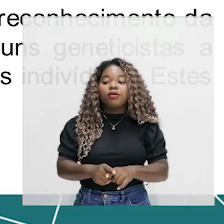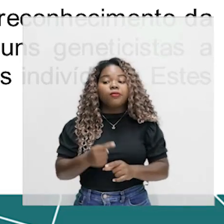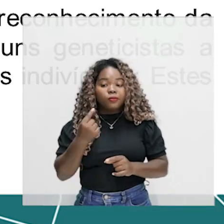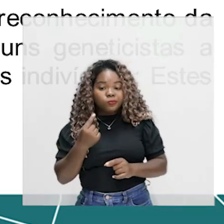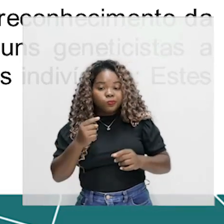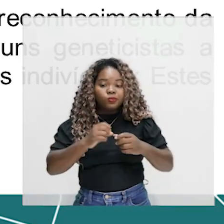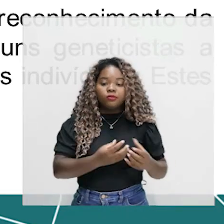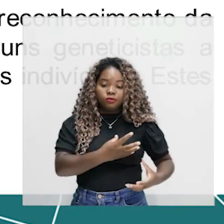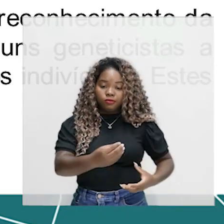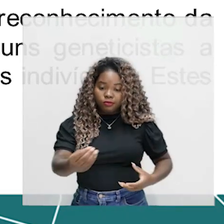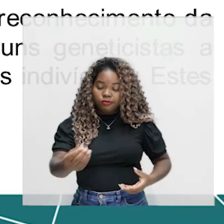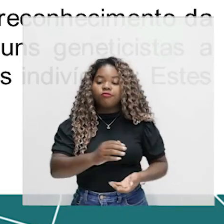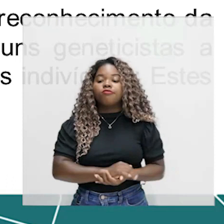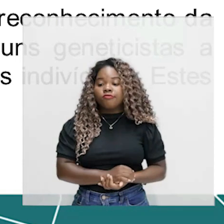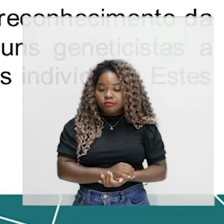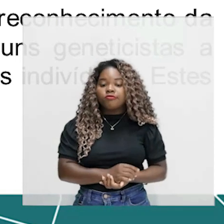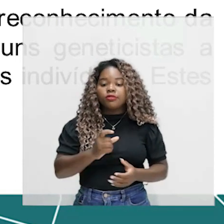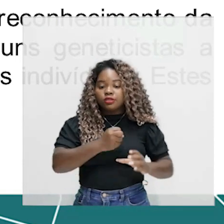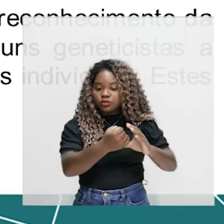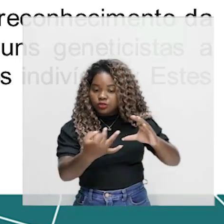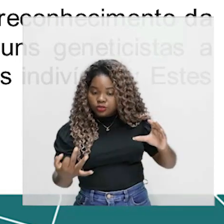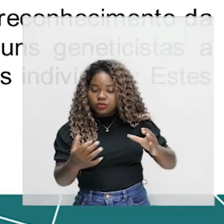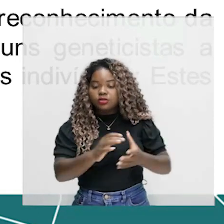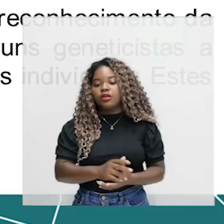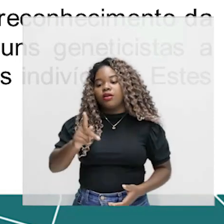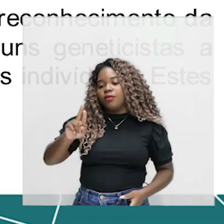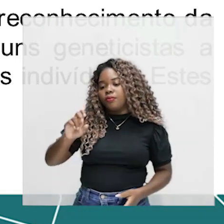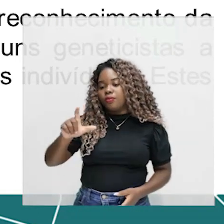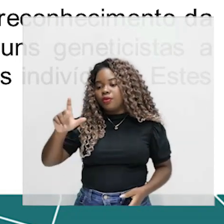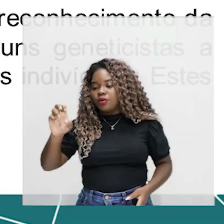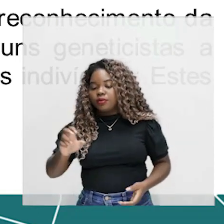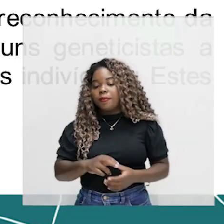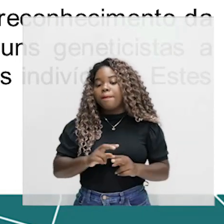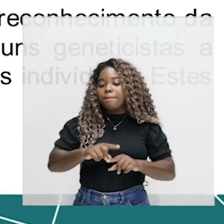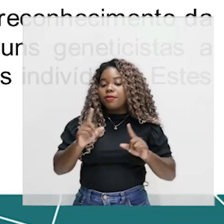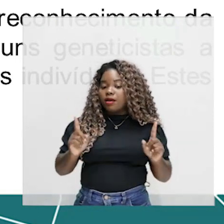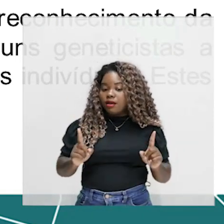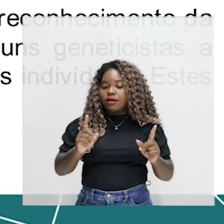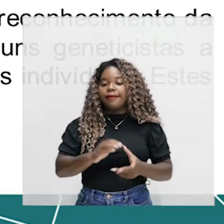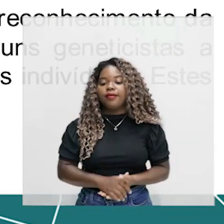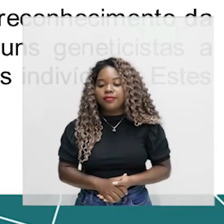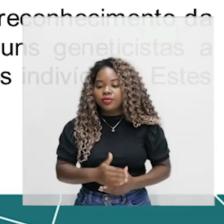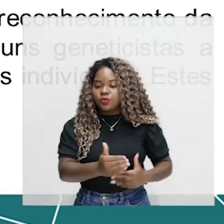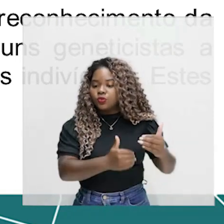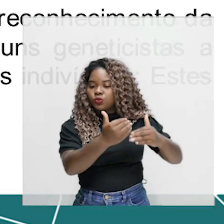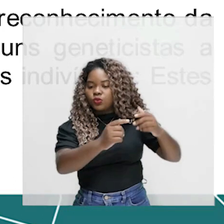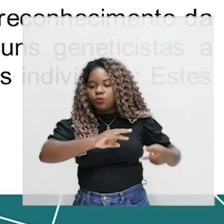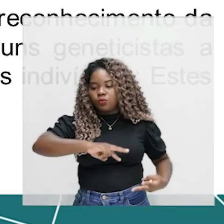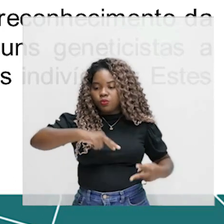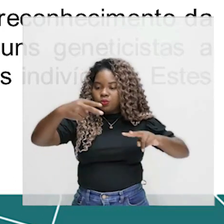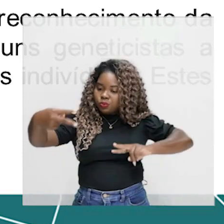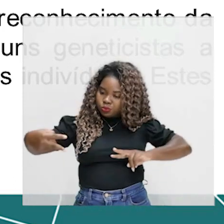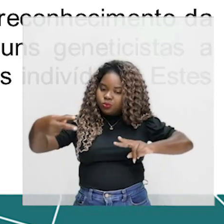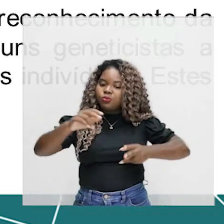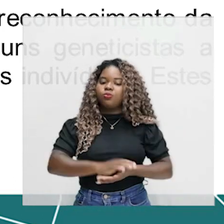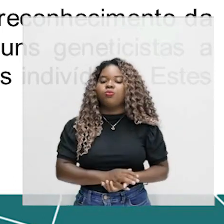tá transmitindo suas características favoráveis a prole no entanto com o desenvolvimento da genética